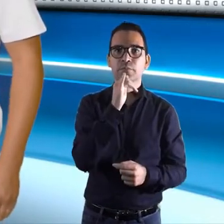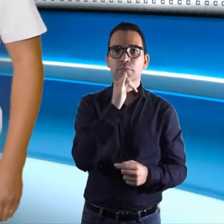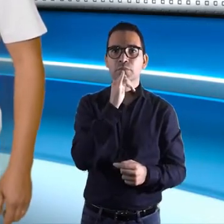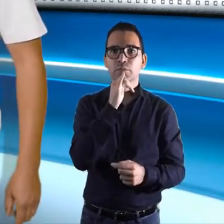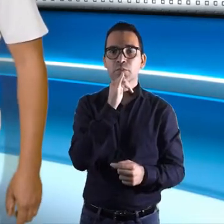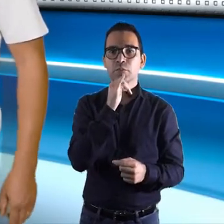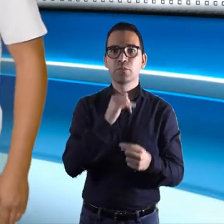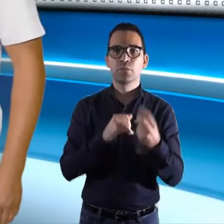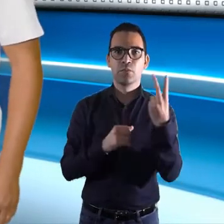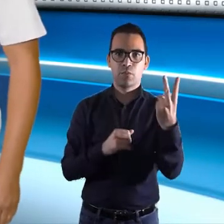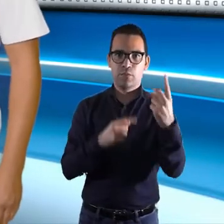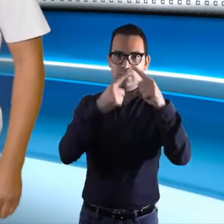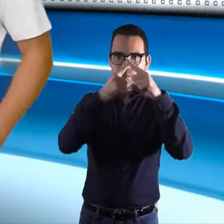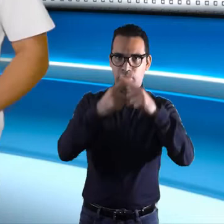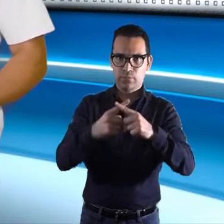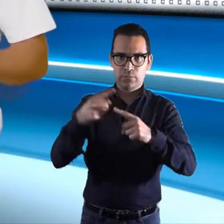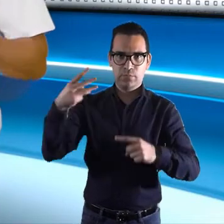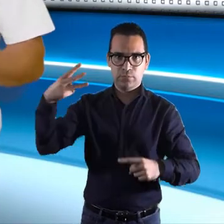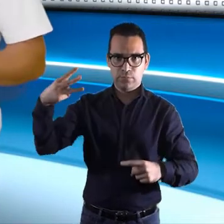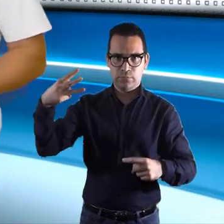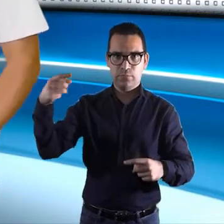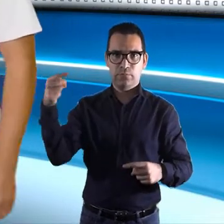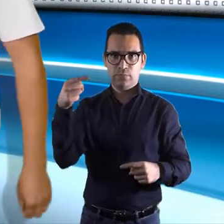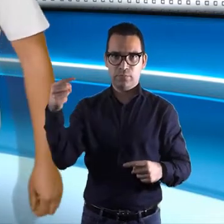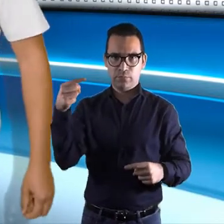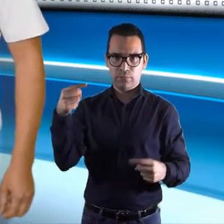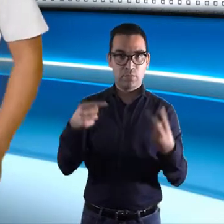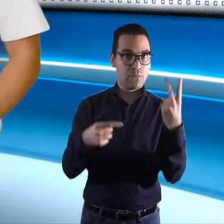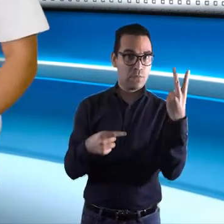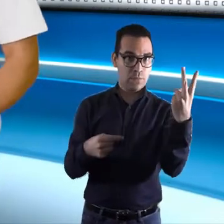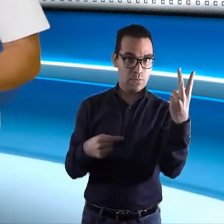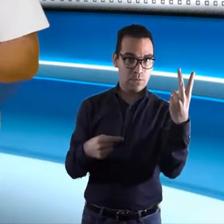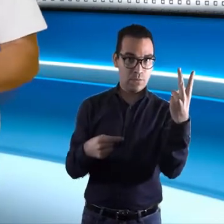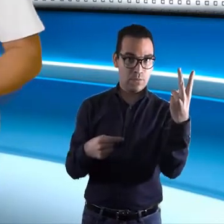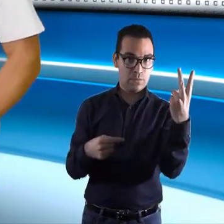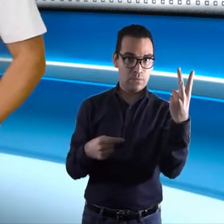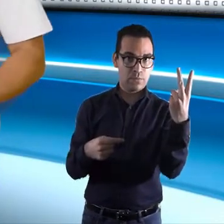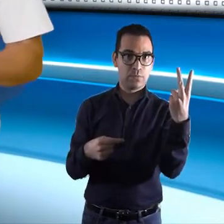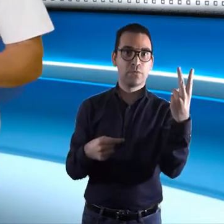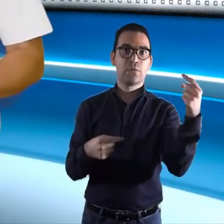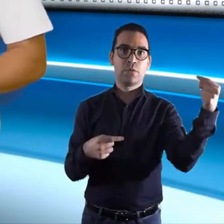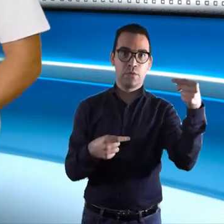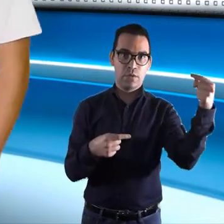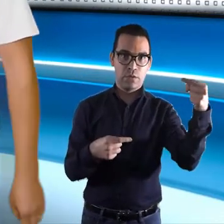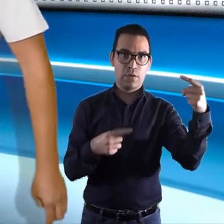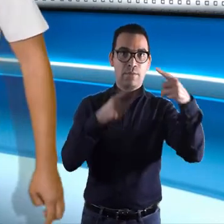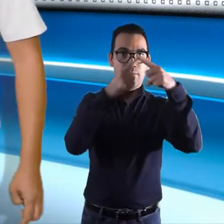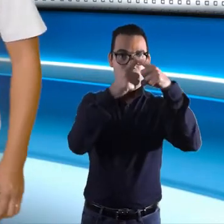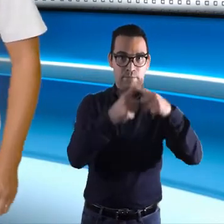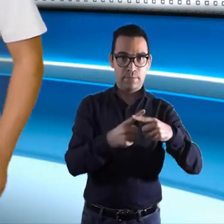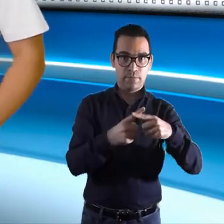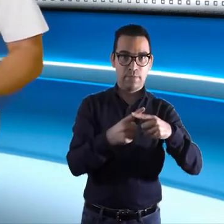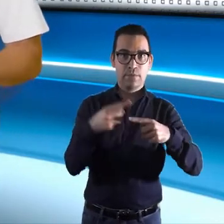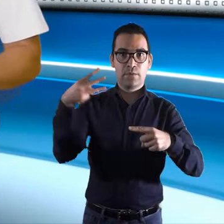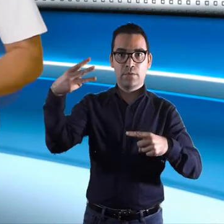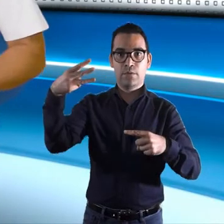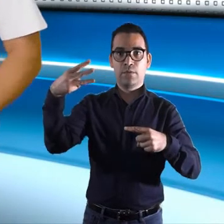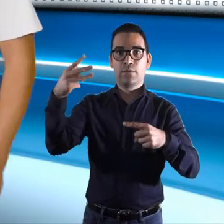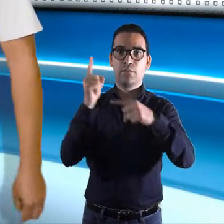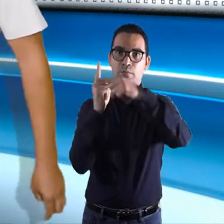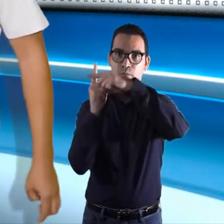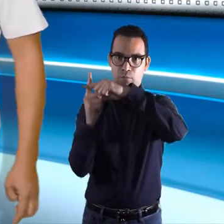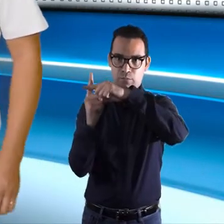negativo. O outro, 2 negativo vezes 3 positivo.